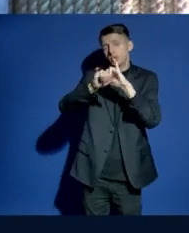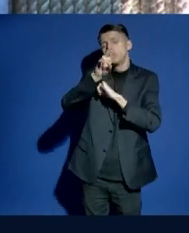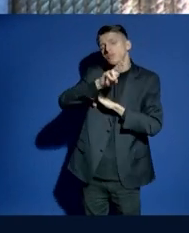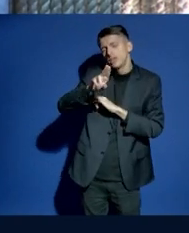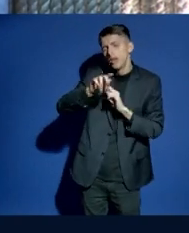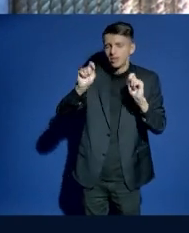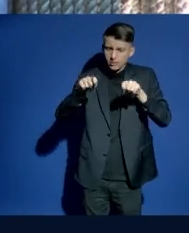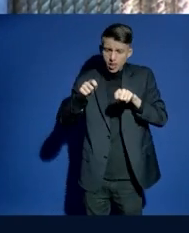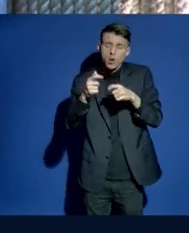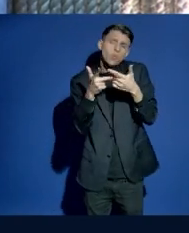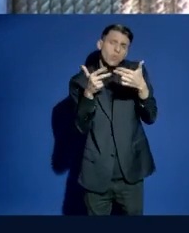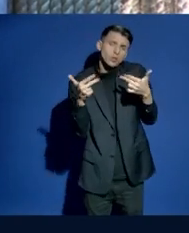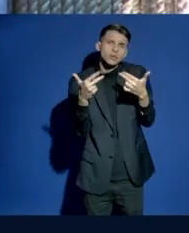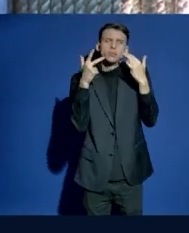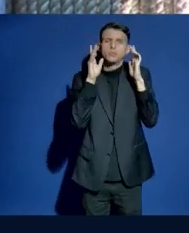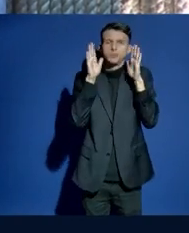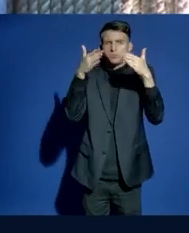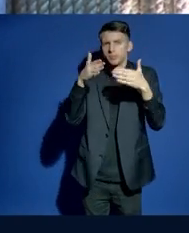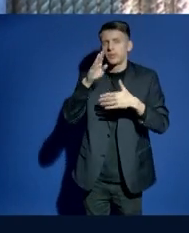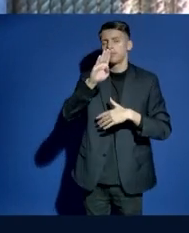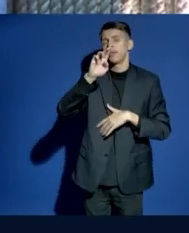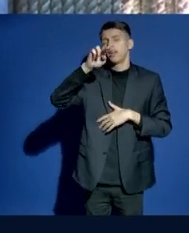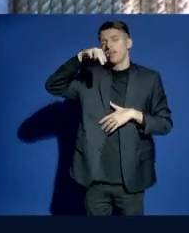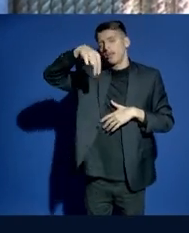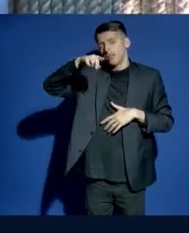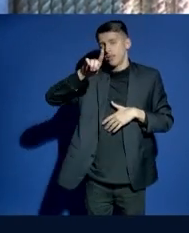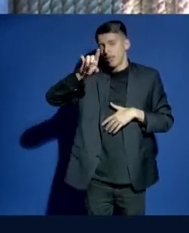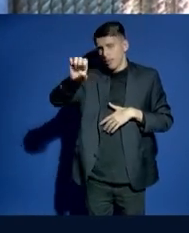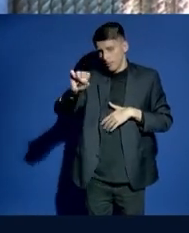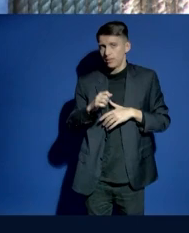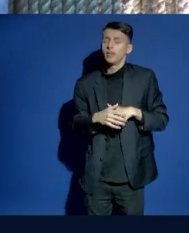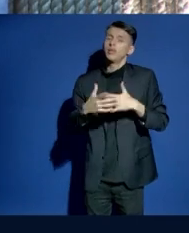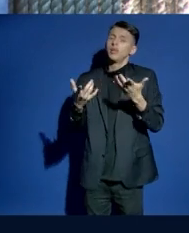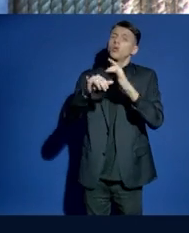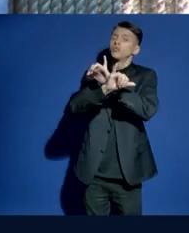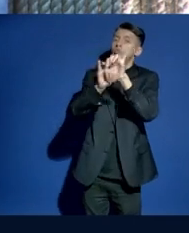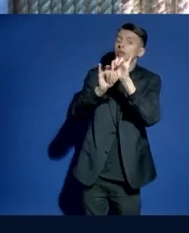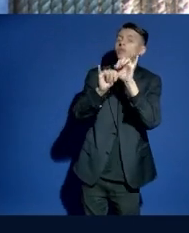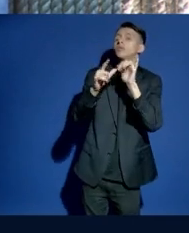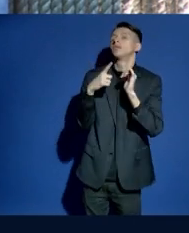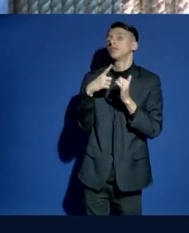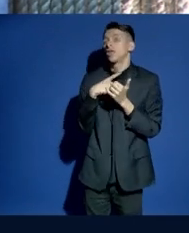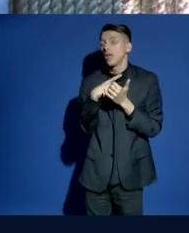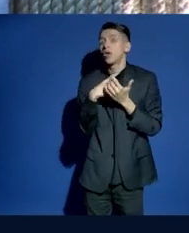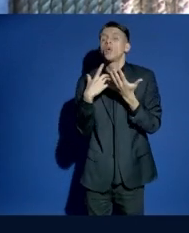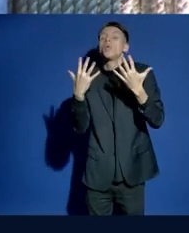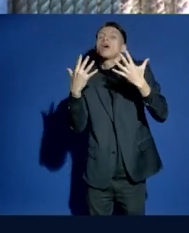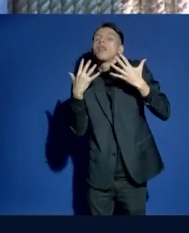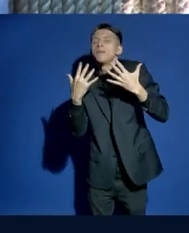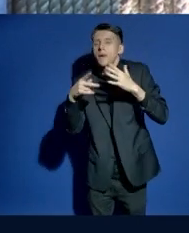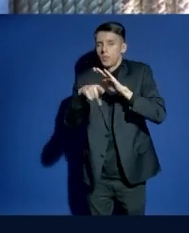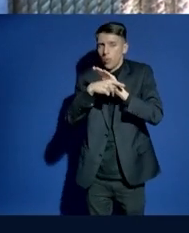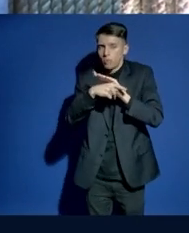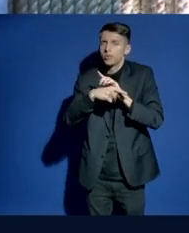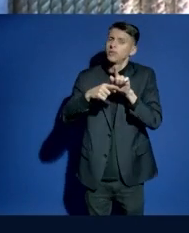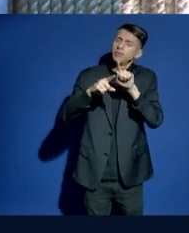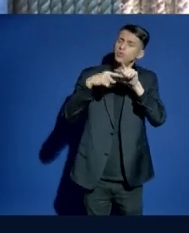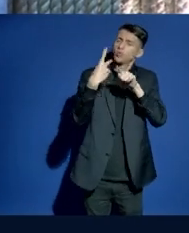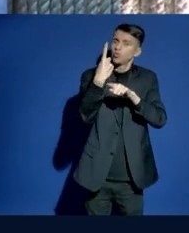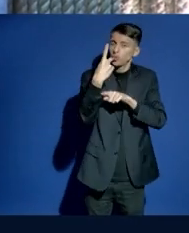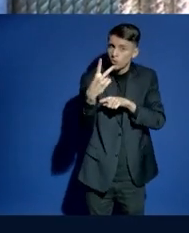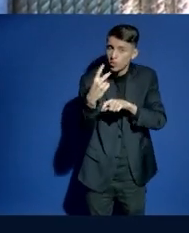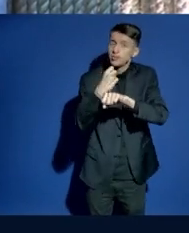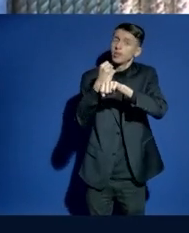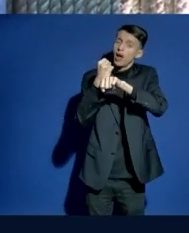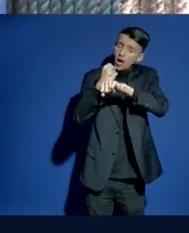muito atrativas do BNDS que é o conhecido o fundo clima São três anos de carência mais 12 anos para amortizar que